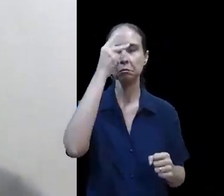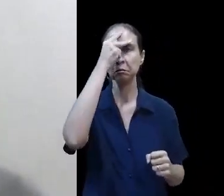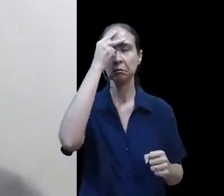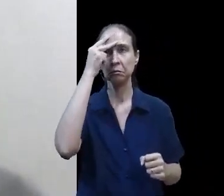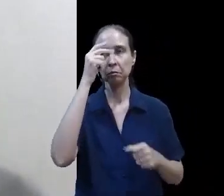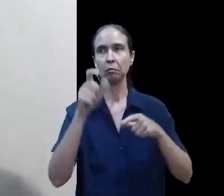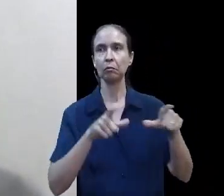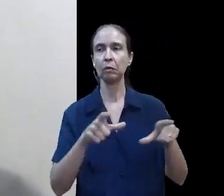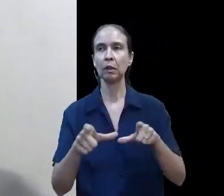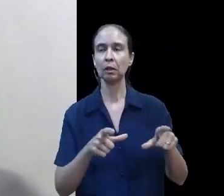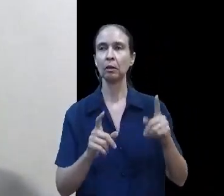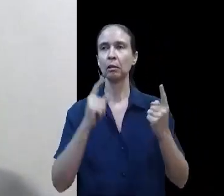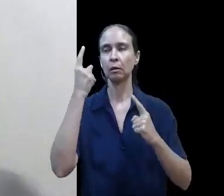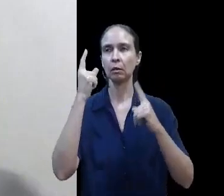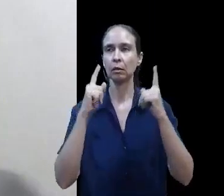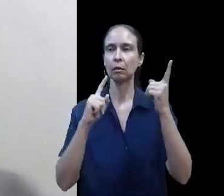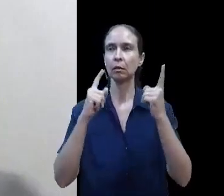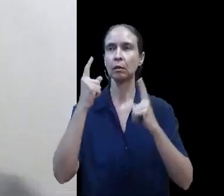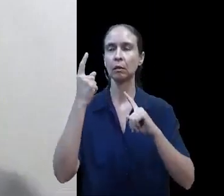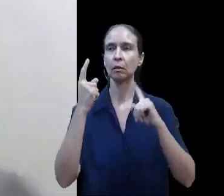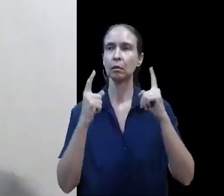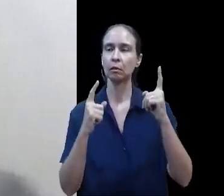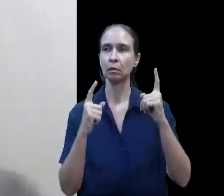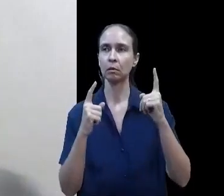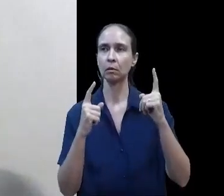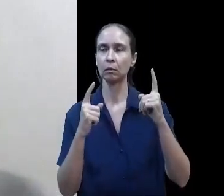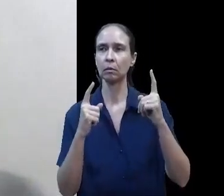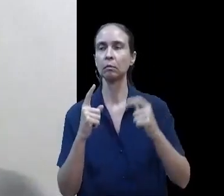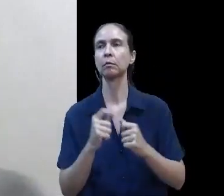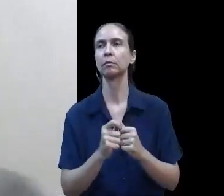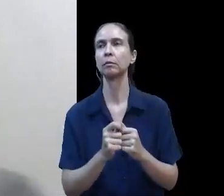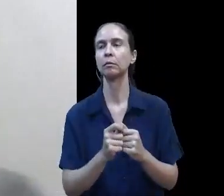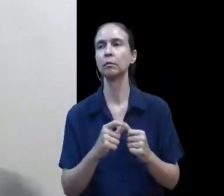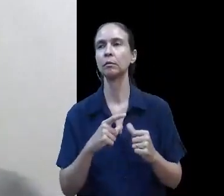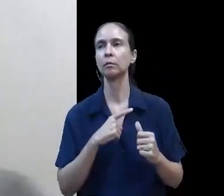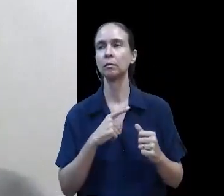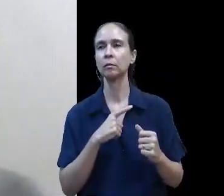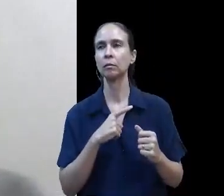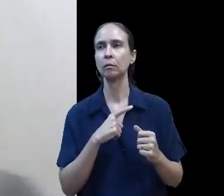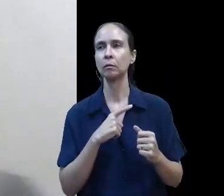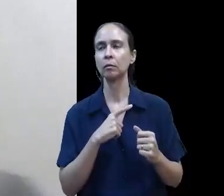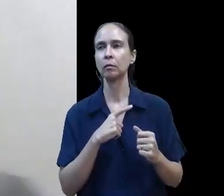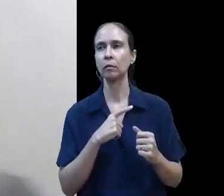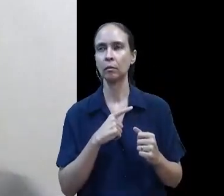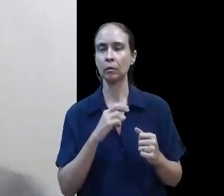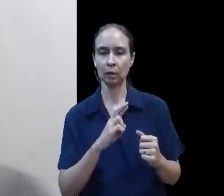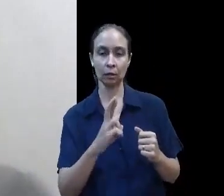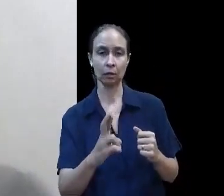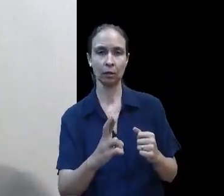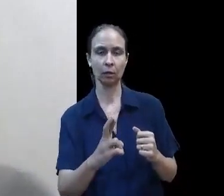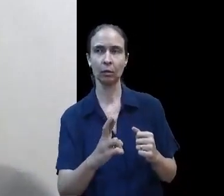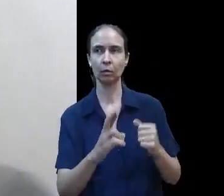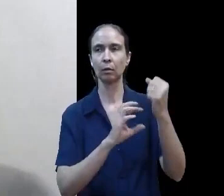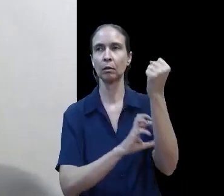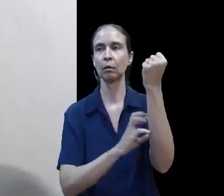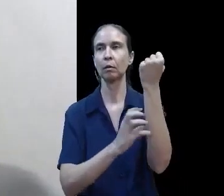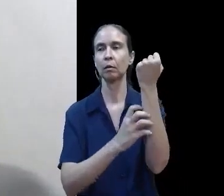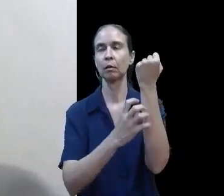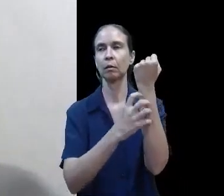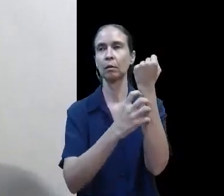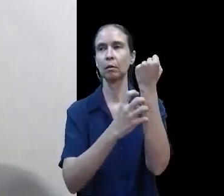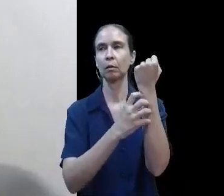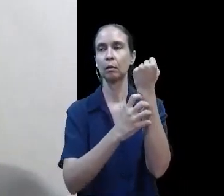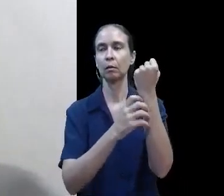chegou, nós chegamos assim num resultado fantástico. A produção integrada de abacaxi no Tocantins, ela é